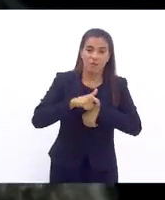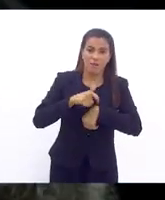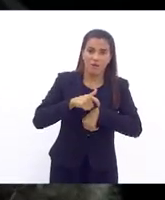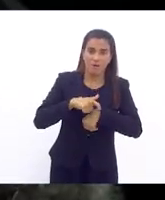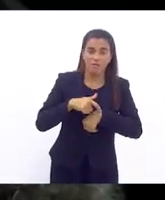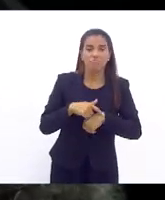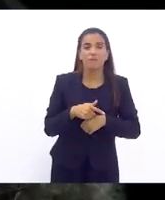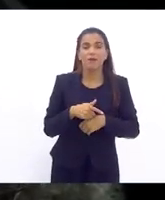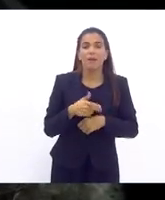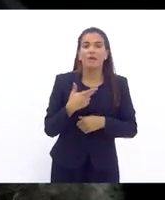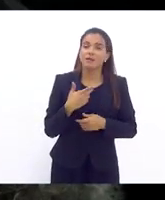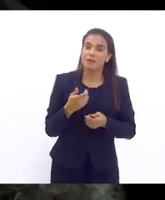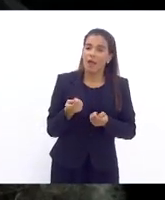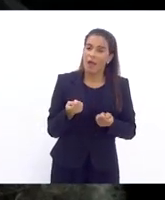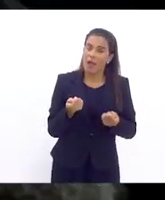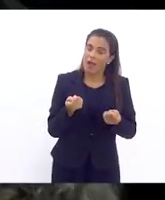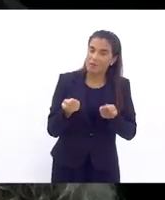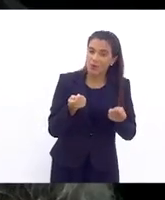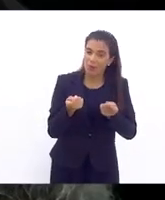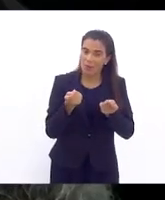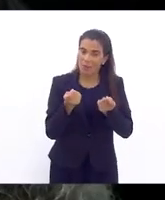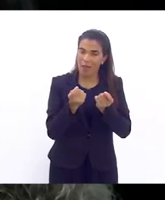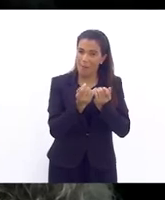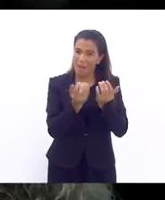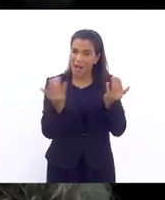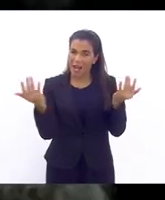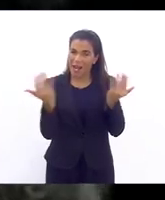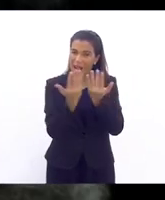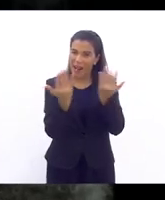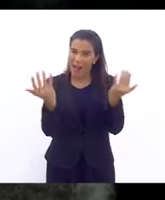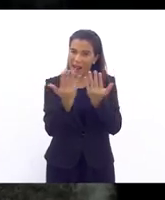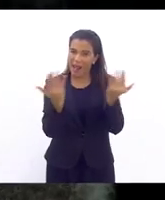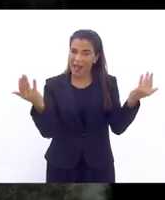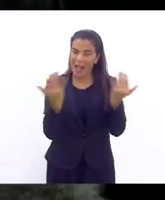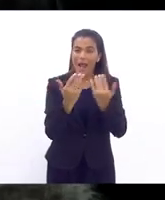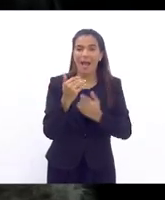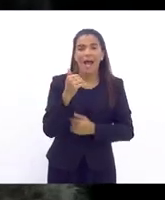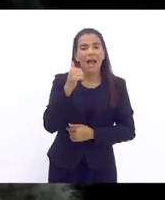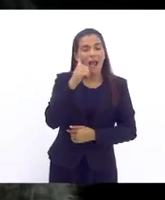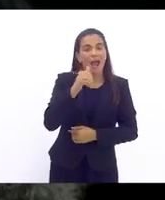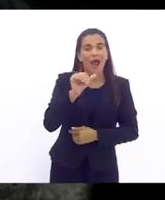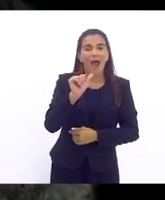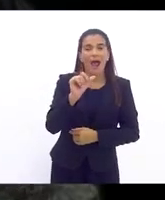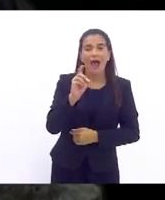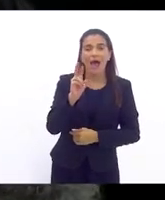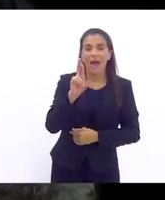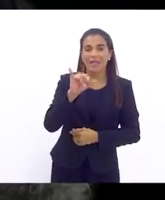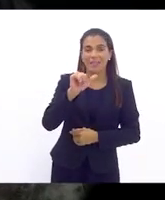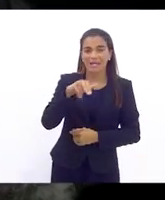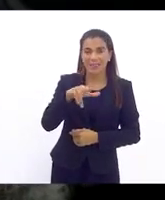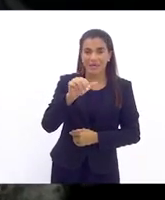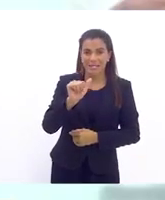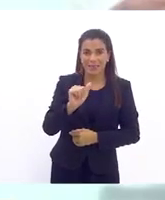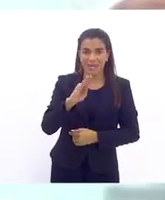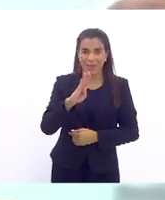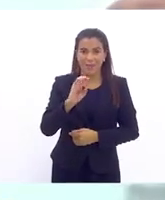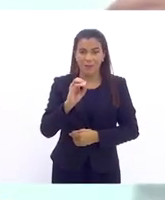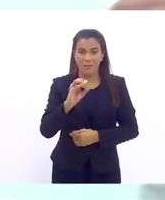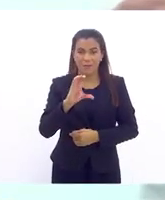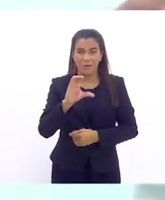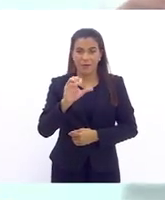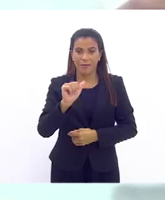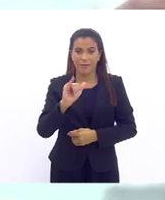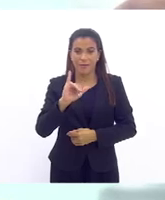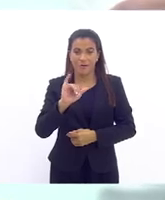economia de aglomeração aqui com a nossa Adriana Bocaiuva comitê de bacia da Baía de Guanabara